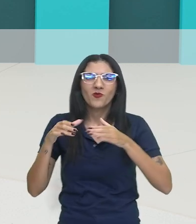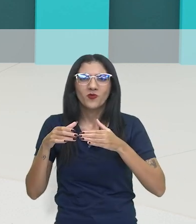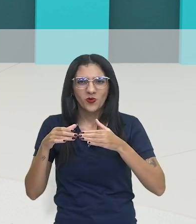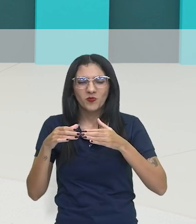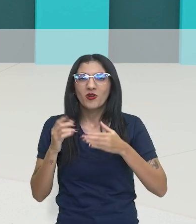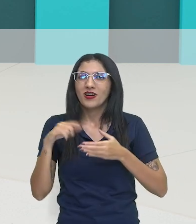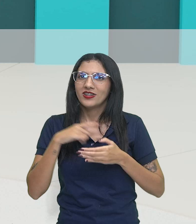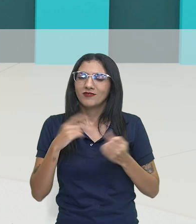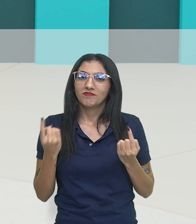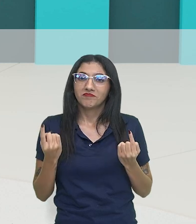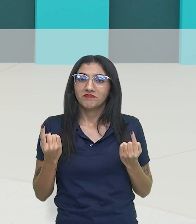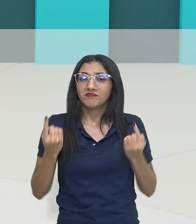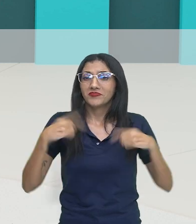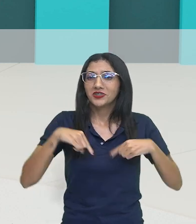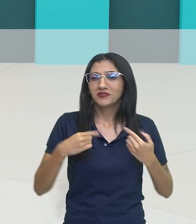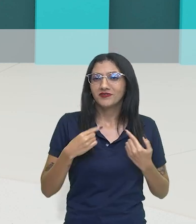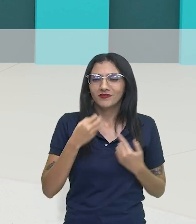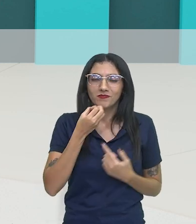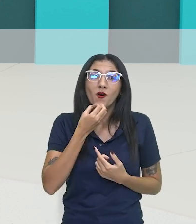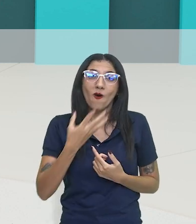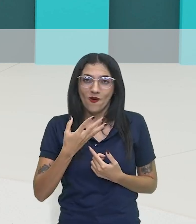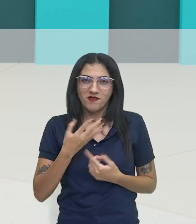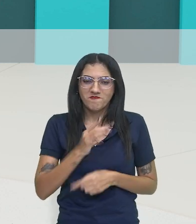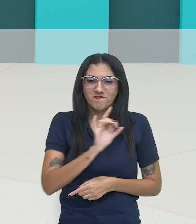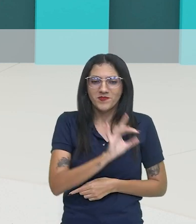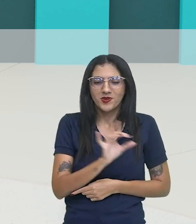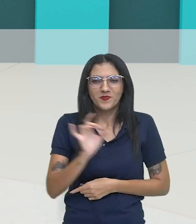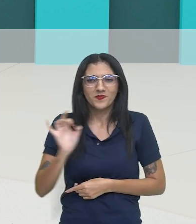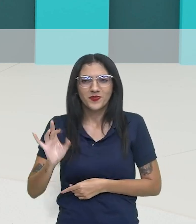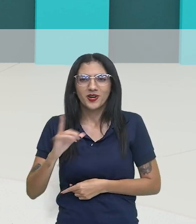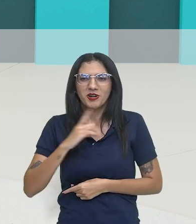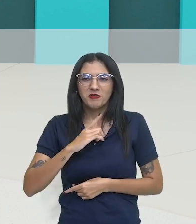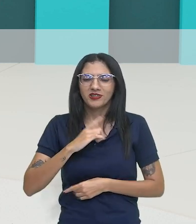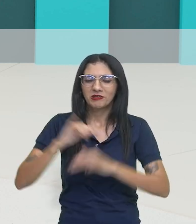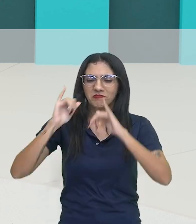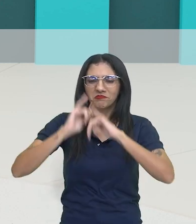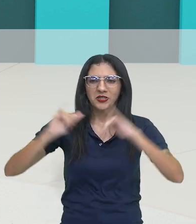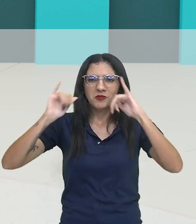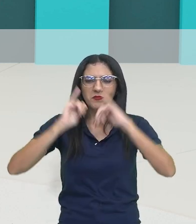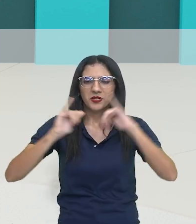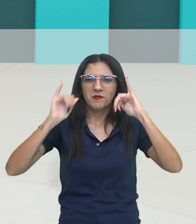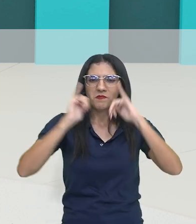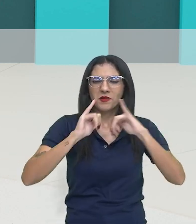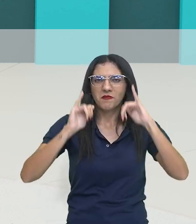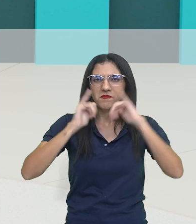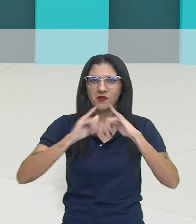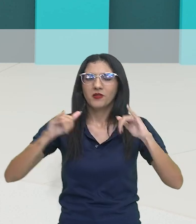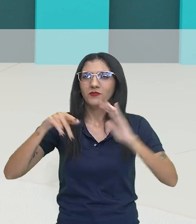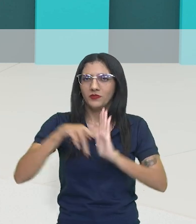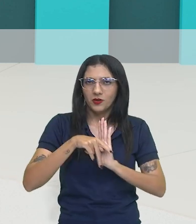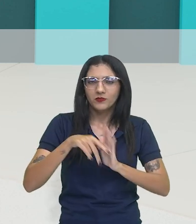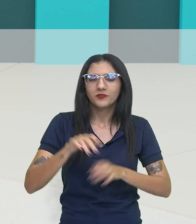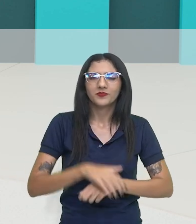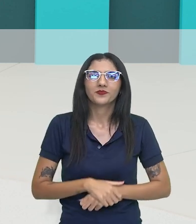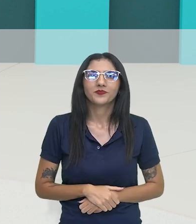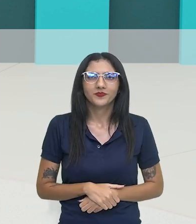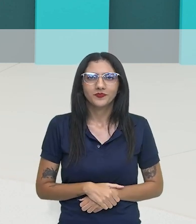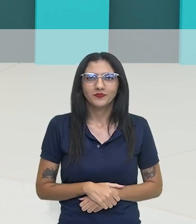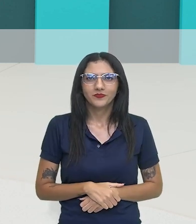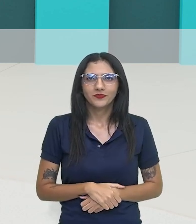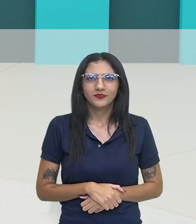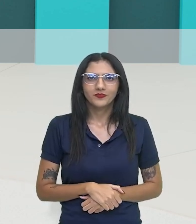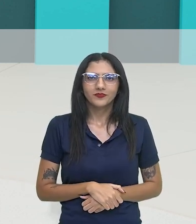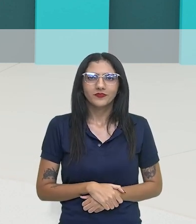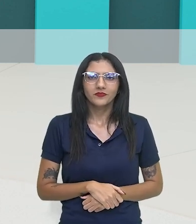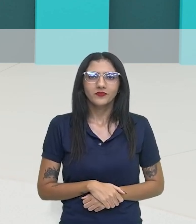uma rivalidade ali saudável, cada um vendendo o seu peixe, cada um defendendo o seu, ok? Muito bem.